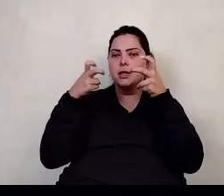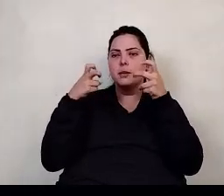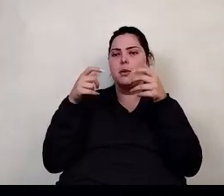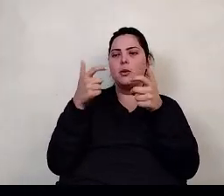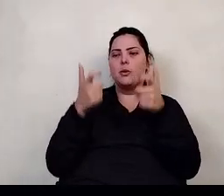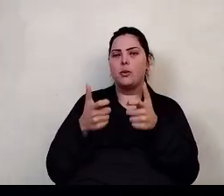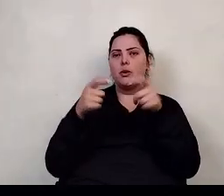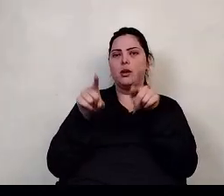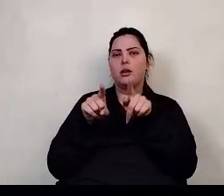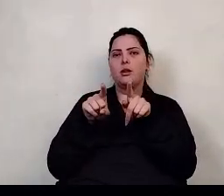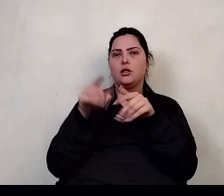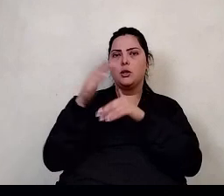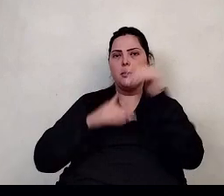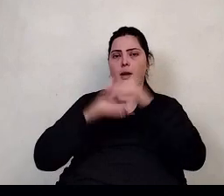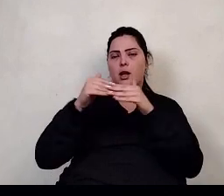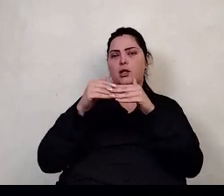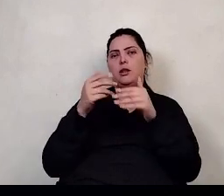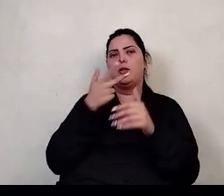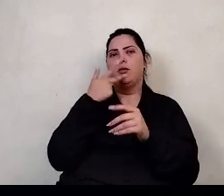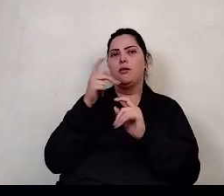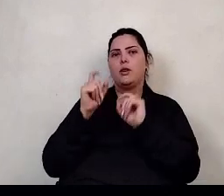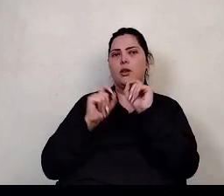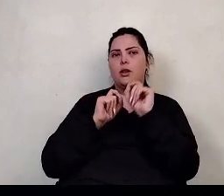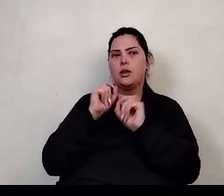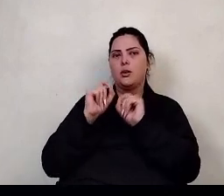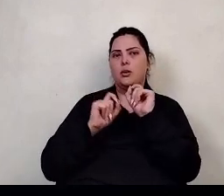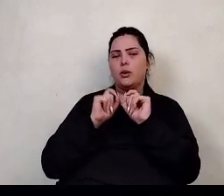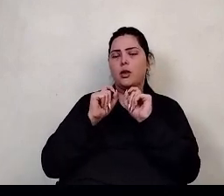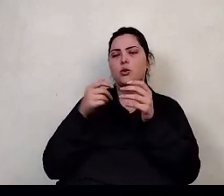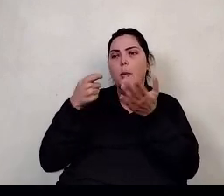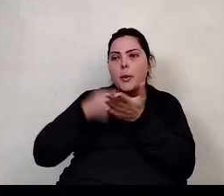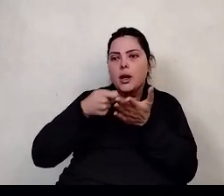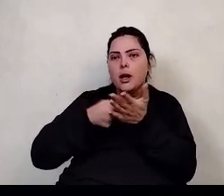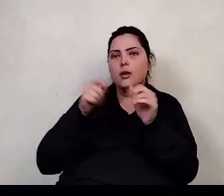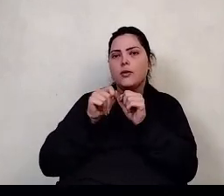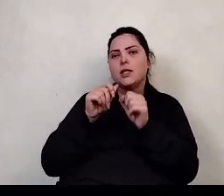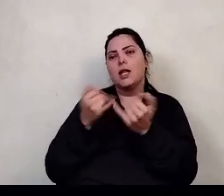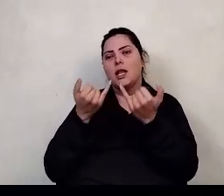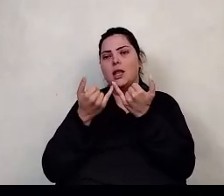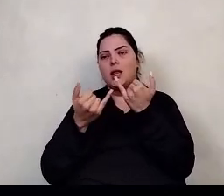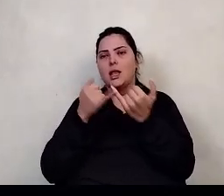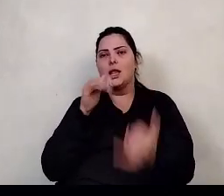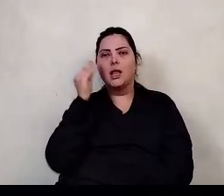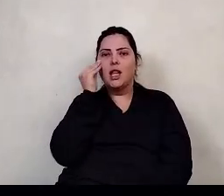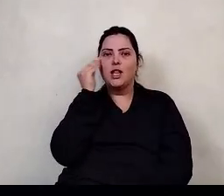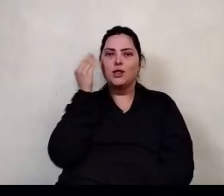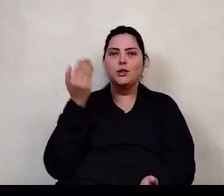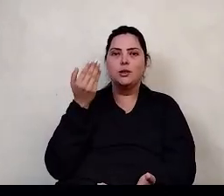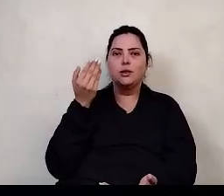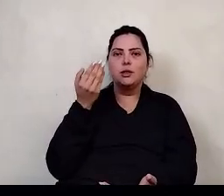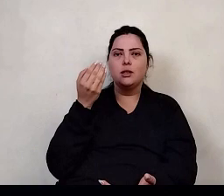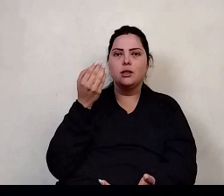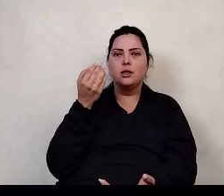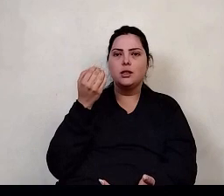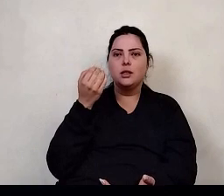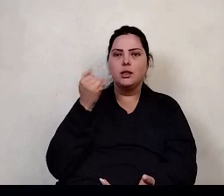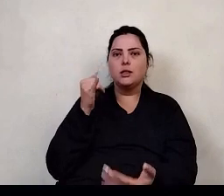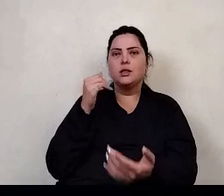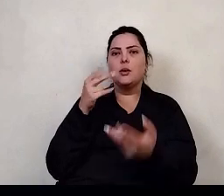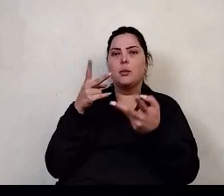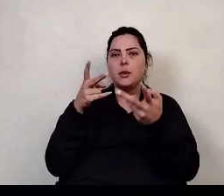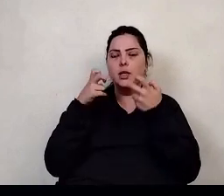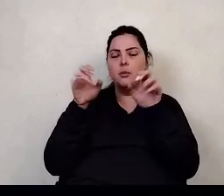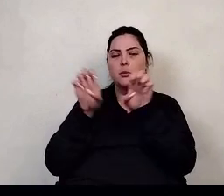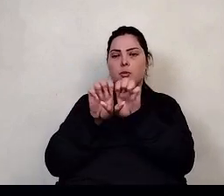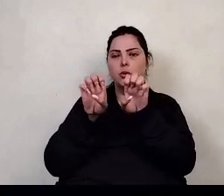exercitar, e não simplesmente olhar, pô, eu sou obrigado a fazer o teste e passar por esse if. Porque se eu começo a olhar para a estrutura condicional do código,